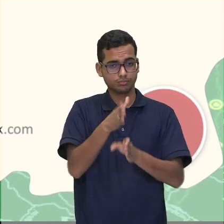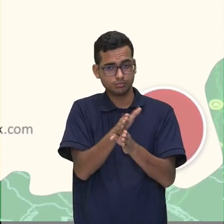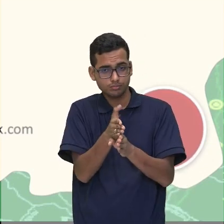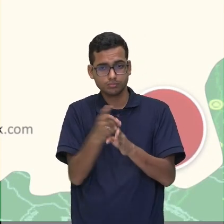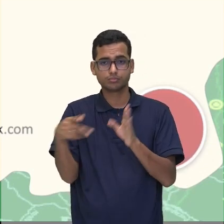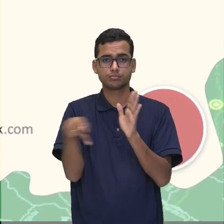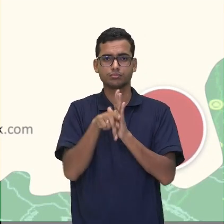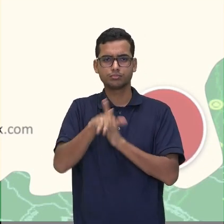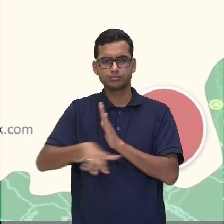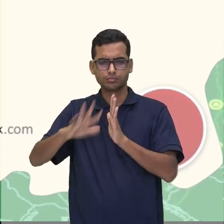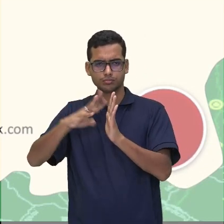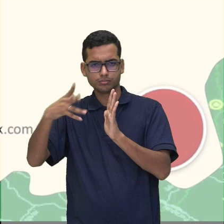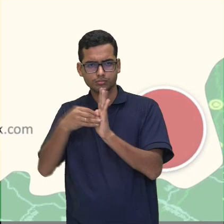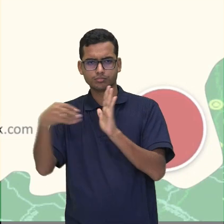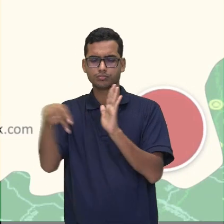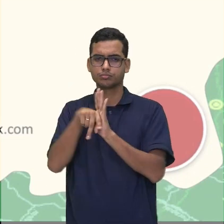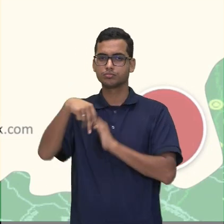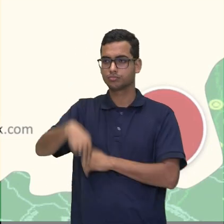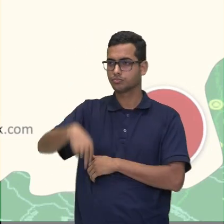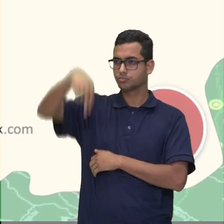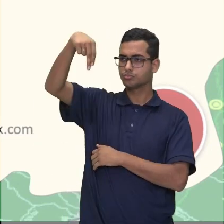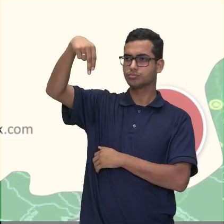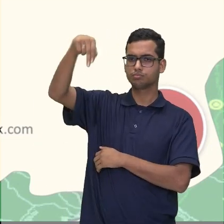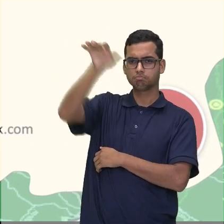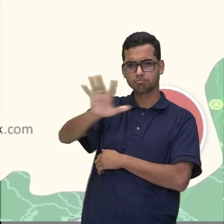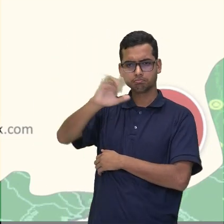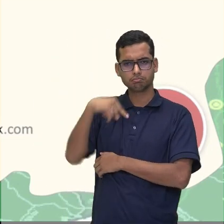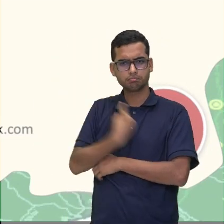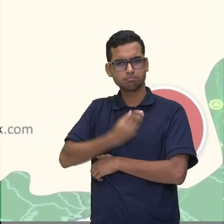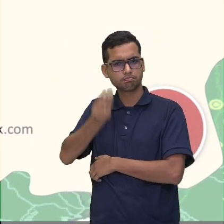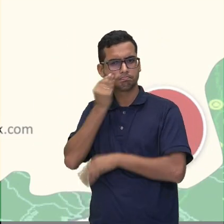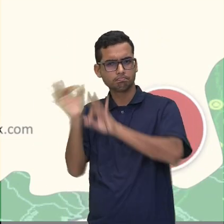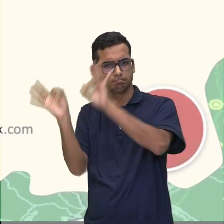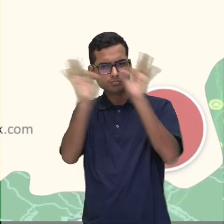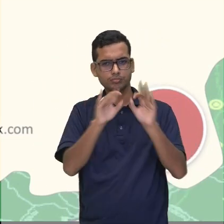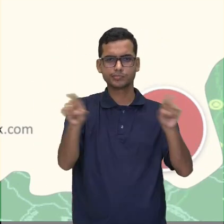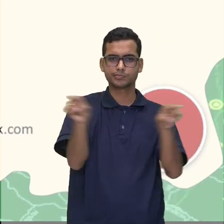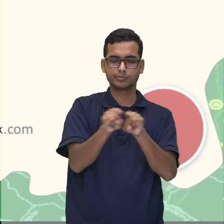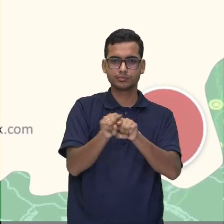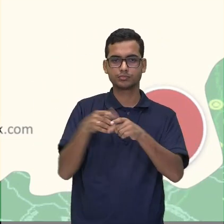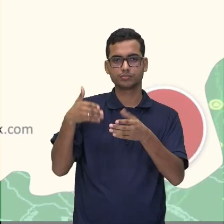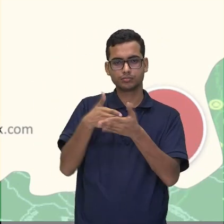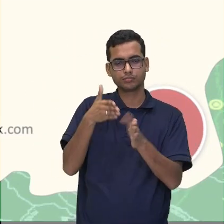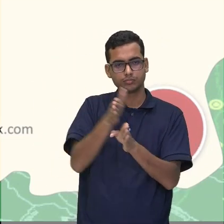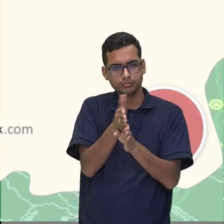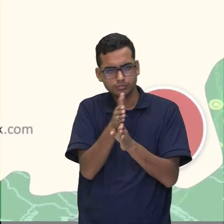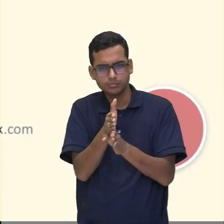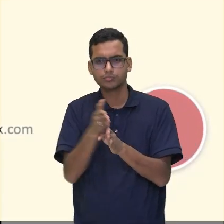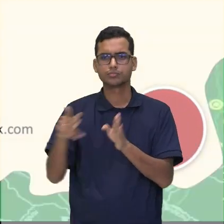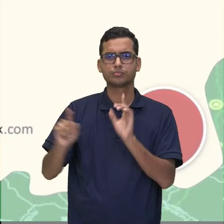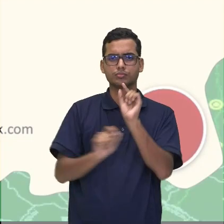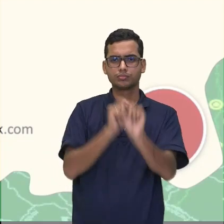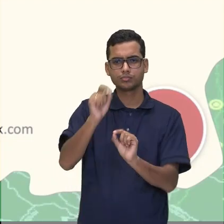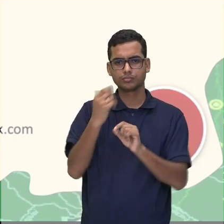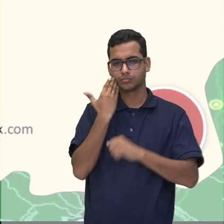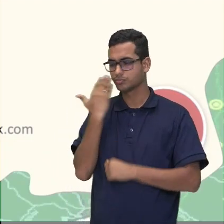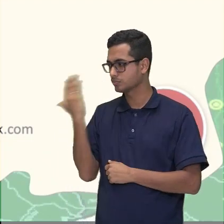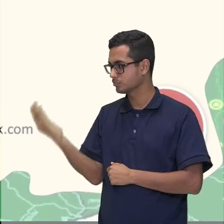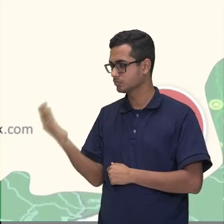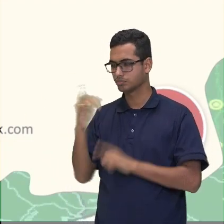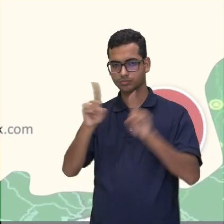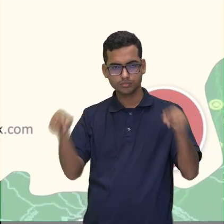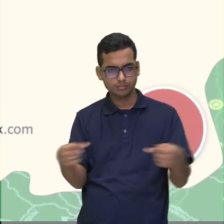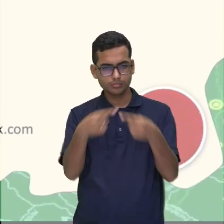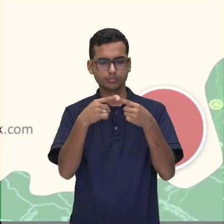da região norte, onde a gente observa, e também com relação aos limites aí relacionados